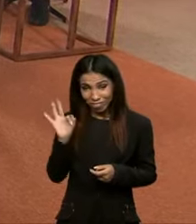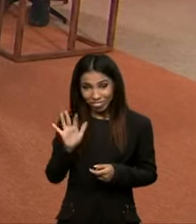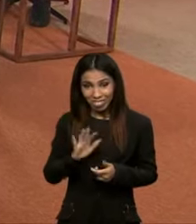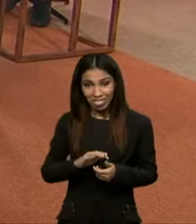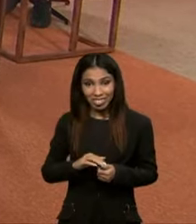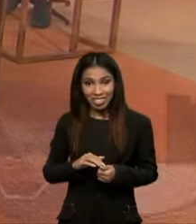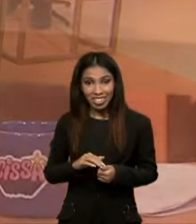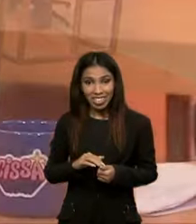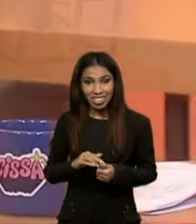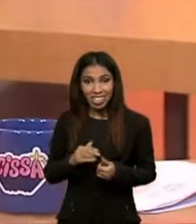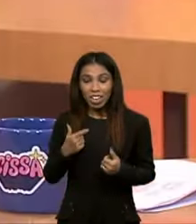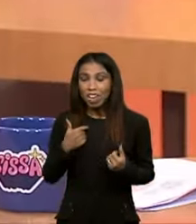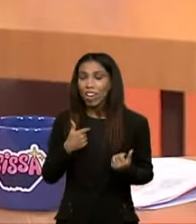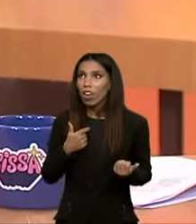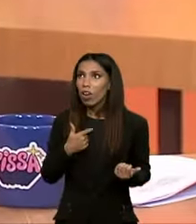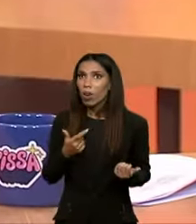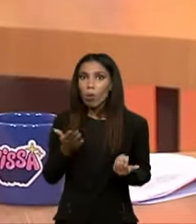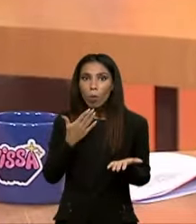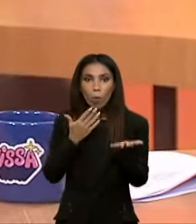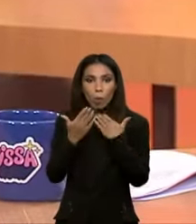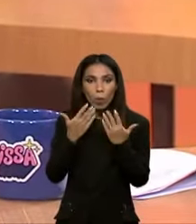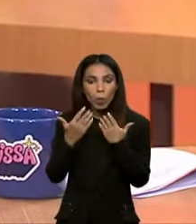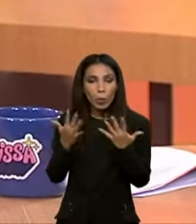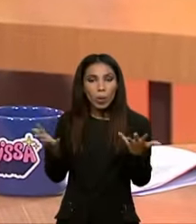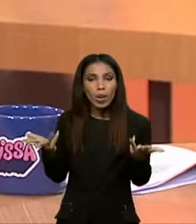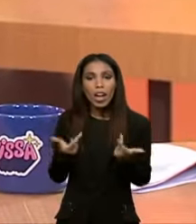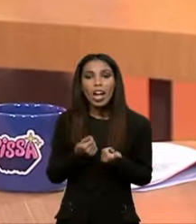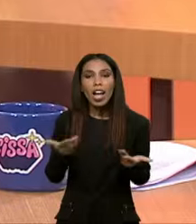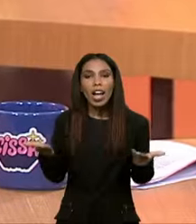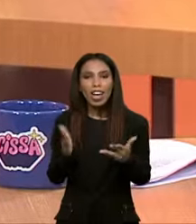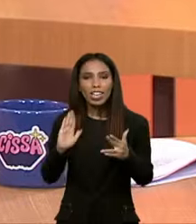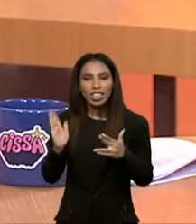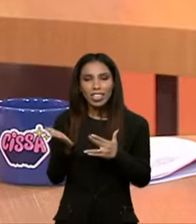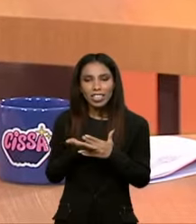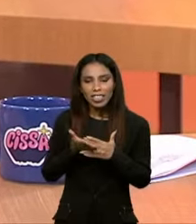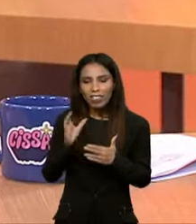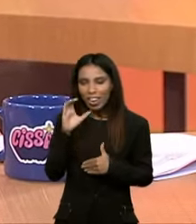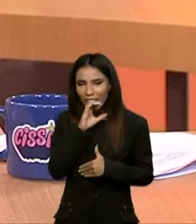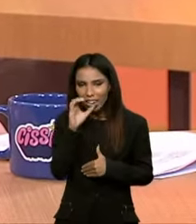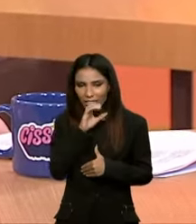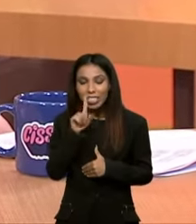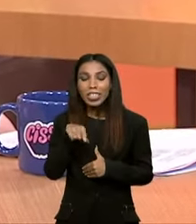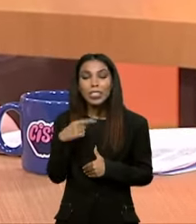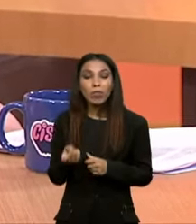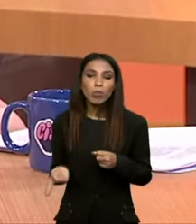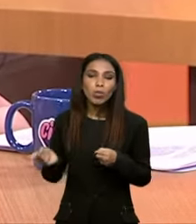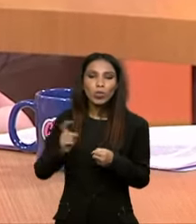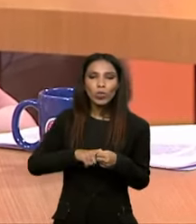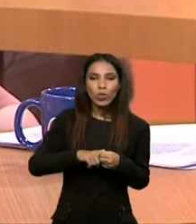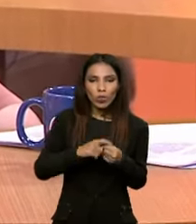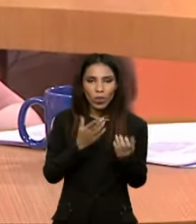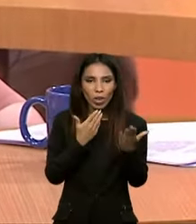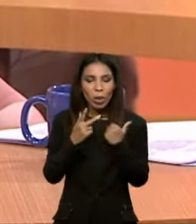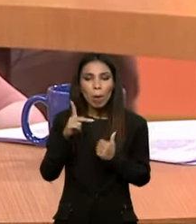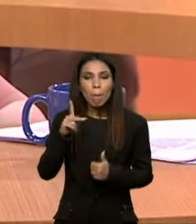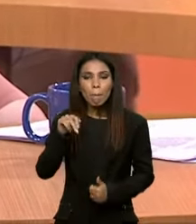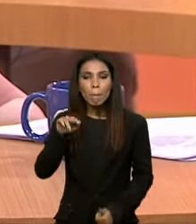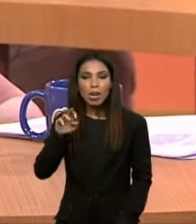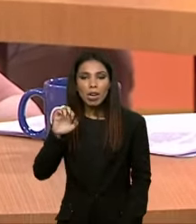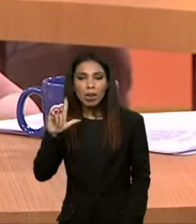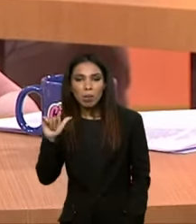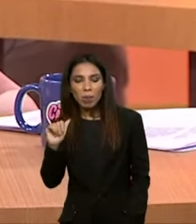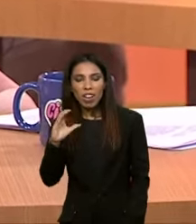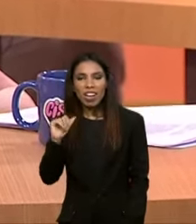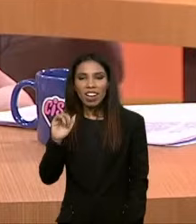eu tô aqui flanando com esse papo maravilhoso. A gente vai pro intervalo rapidinho. Daqui a pouco eu volto pra conversar com a Pâmela Carvalho sobre